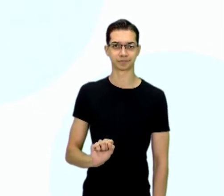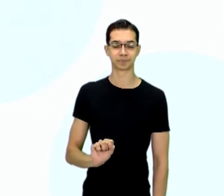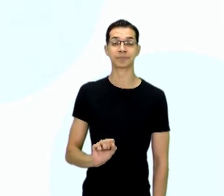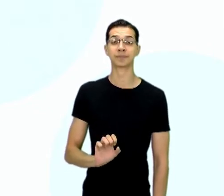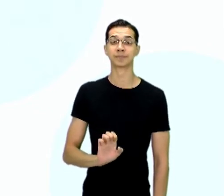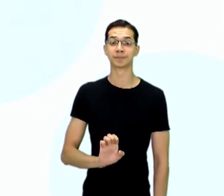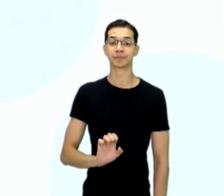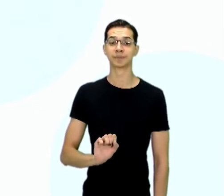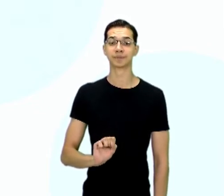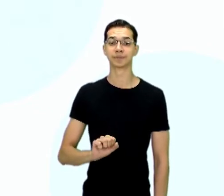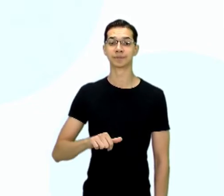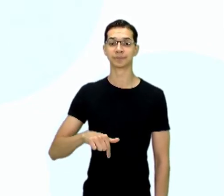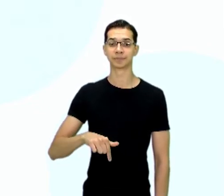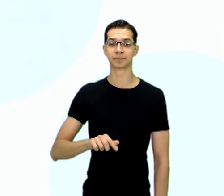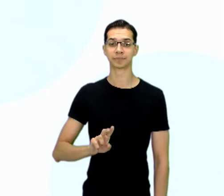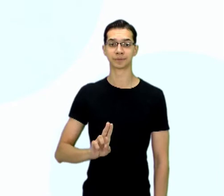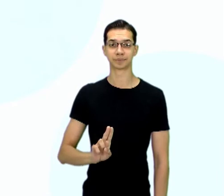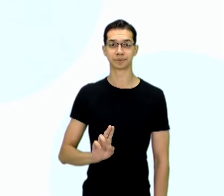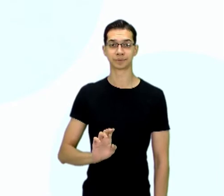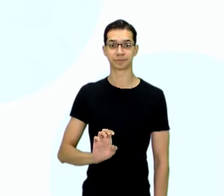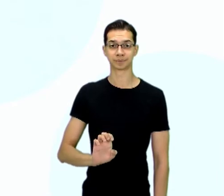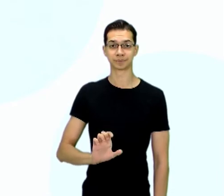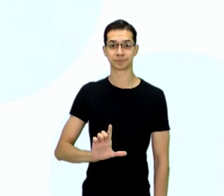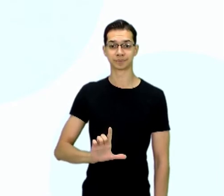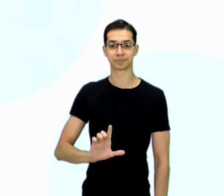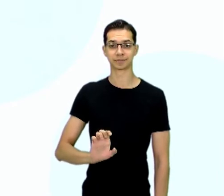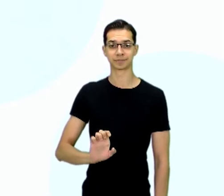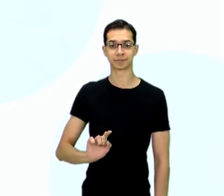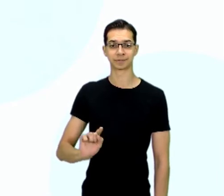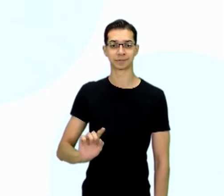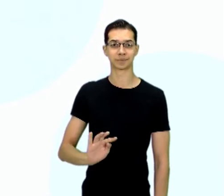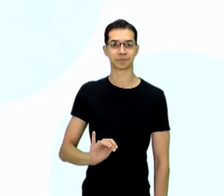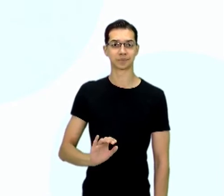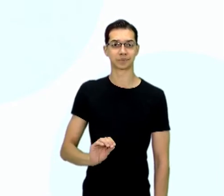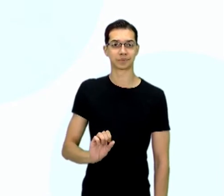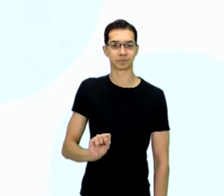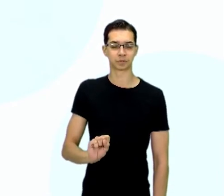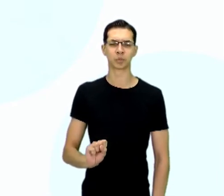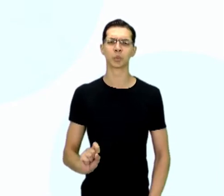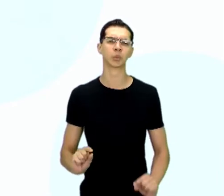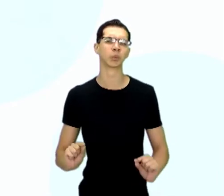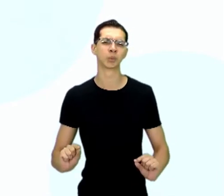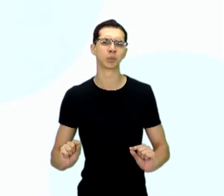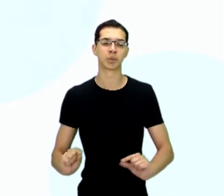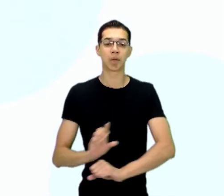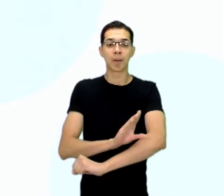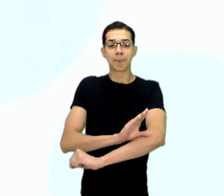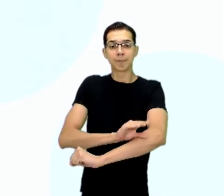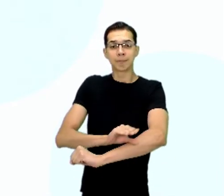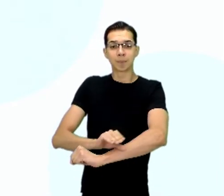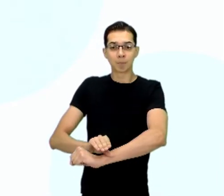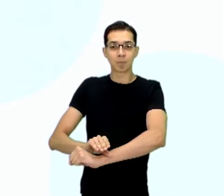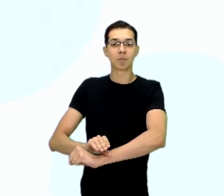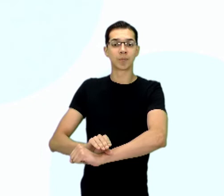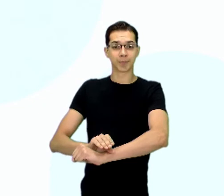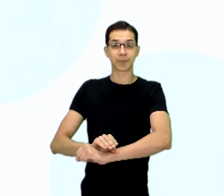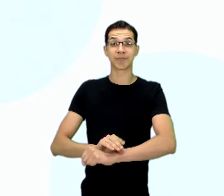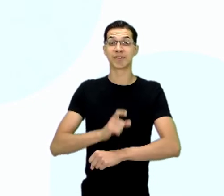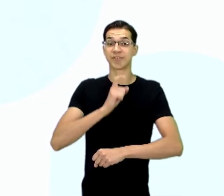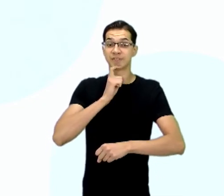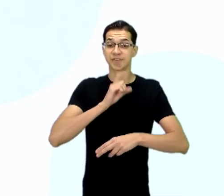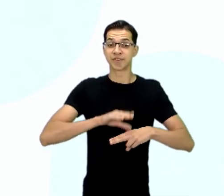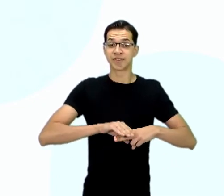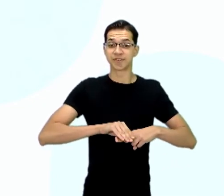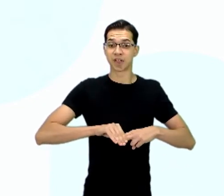esqueleto pelos tendões, pelos nossos ligamentos. Nesses músculos eu vou ter uma célula específica, que são